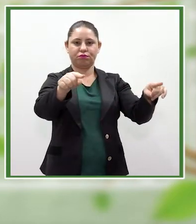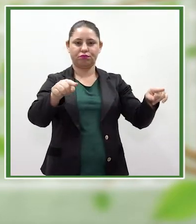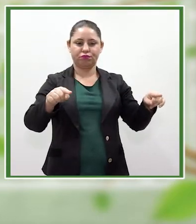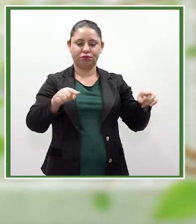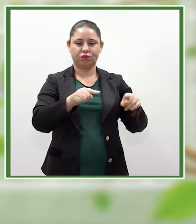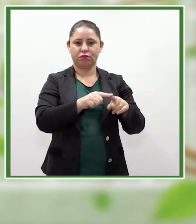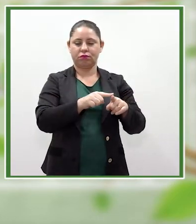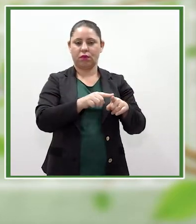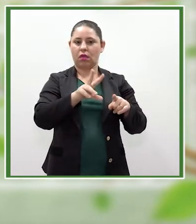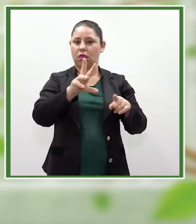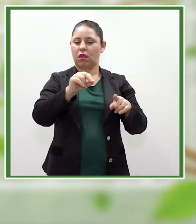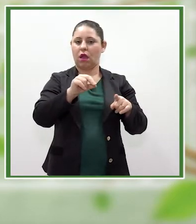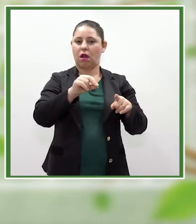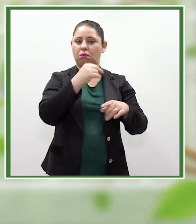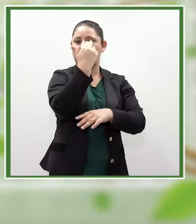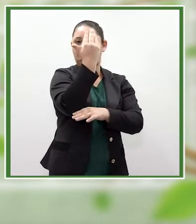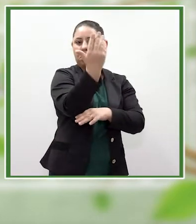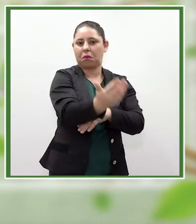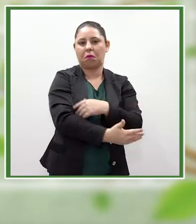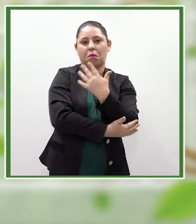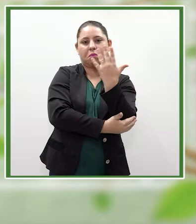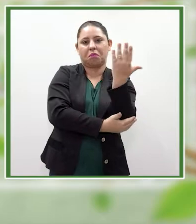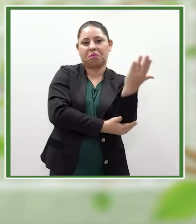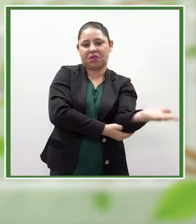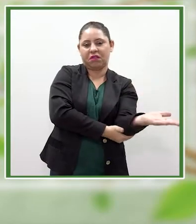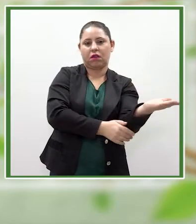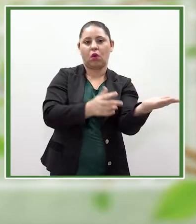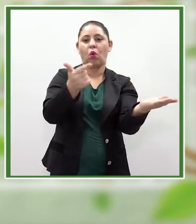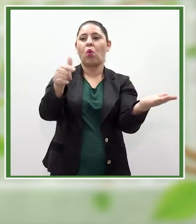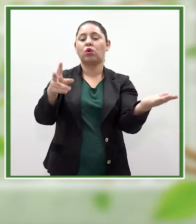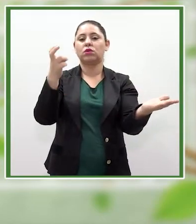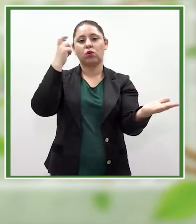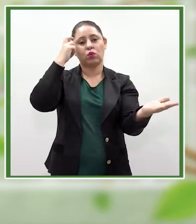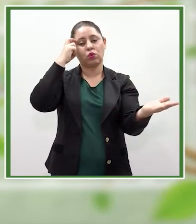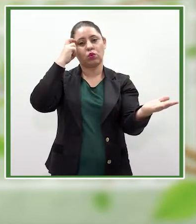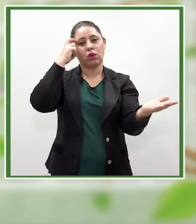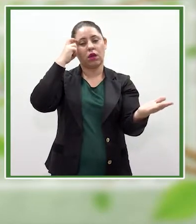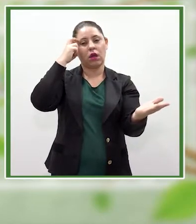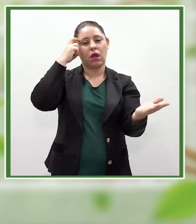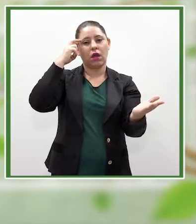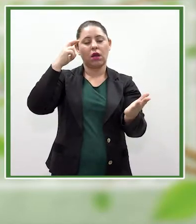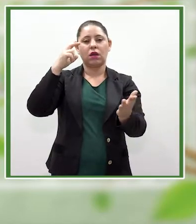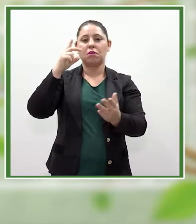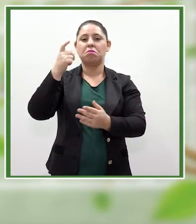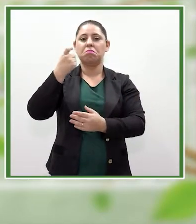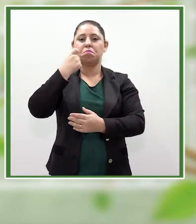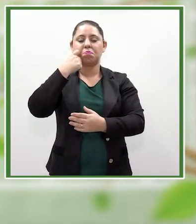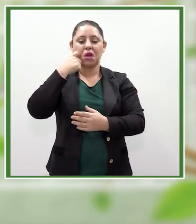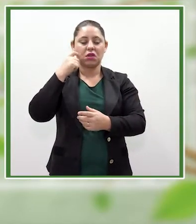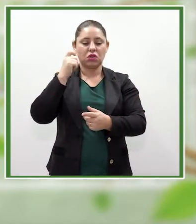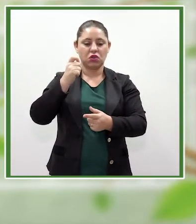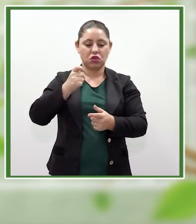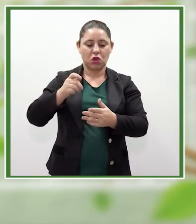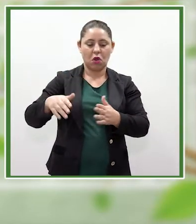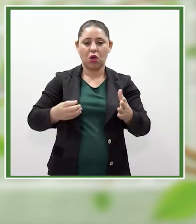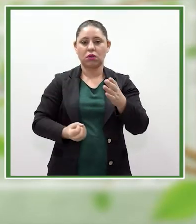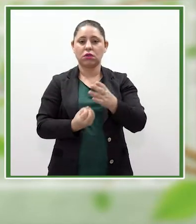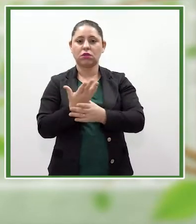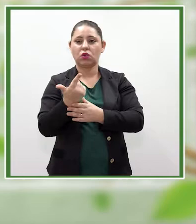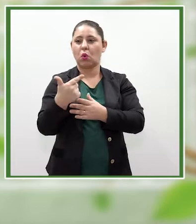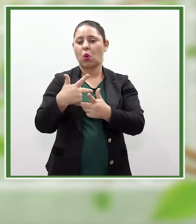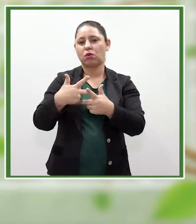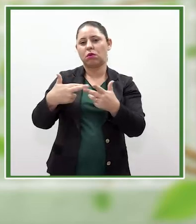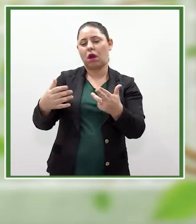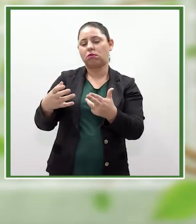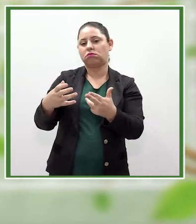produtividade, pecuária no Brasil, e aí mostrando também que em 2010, que quando foi implantado o Plano ABC,